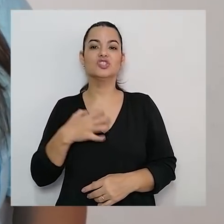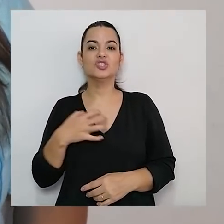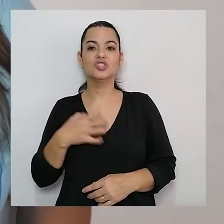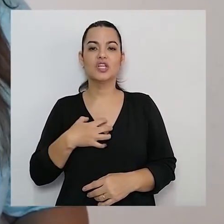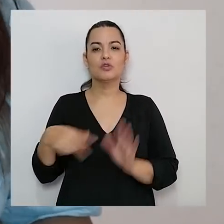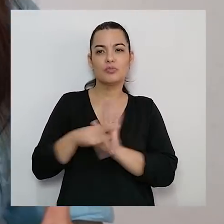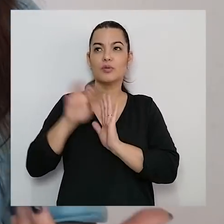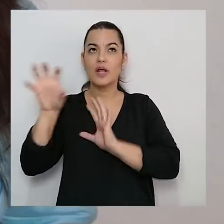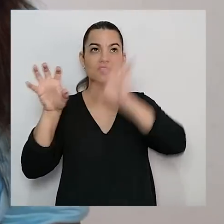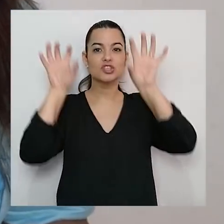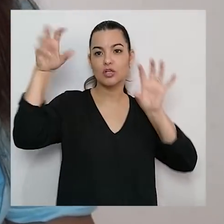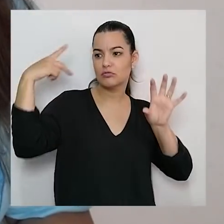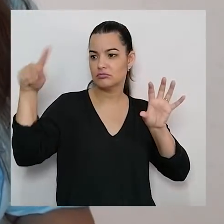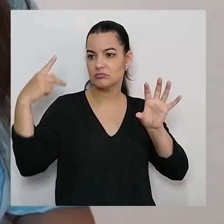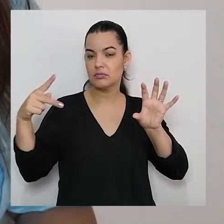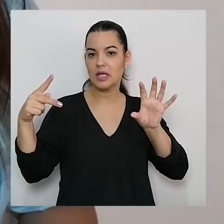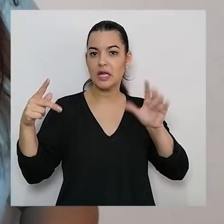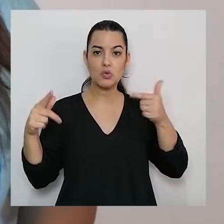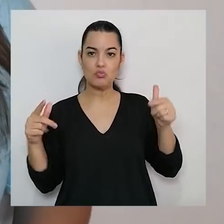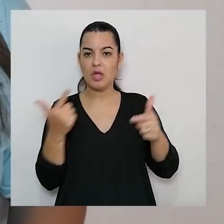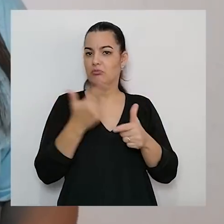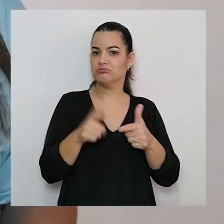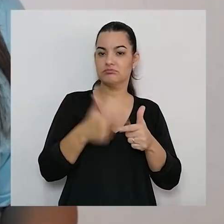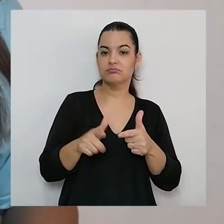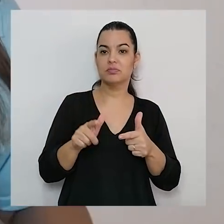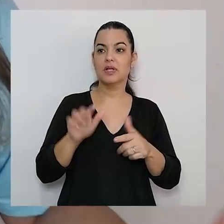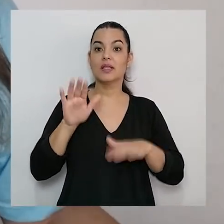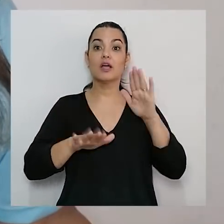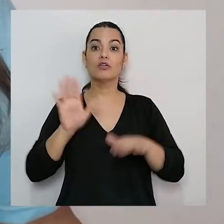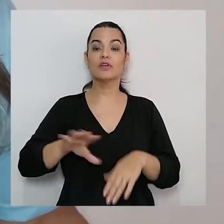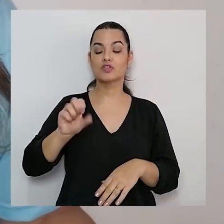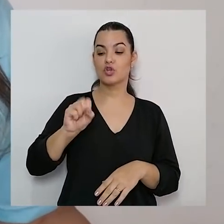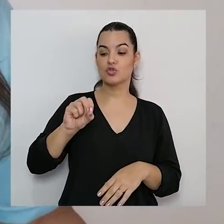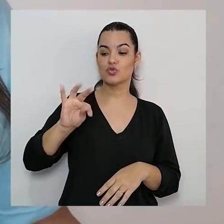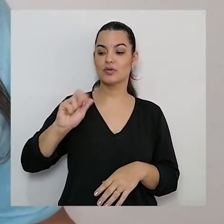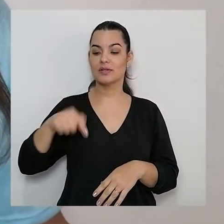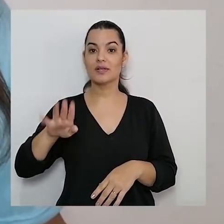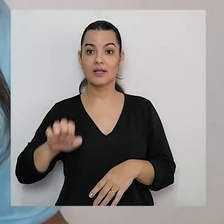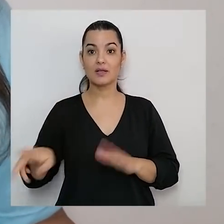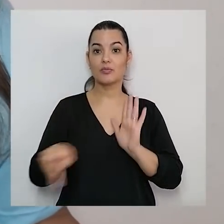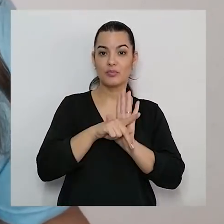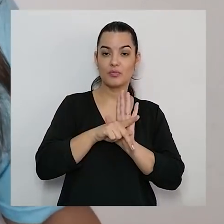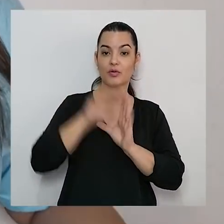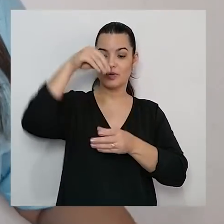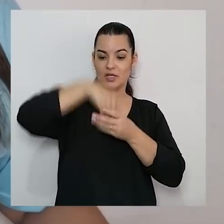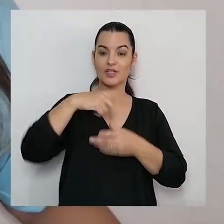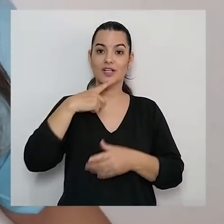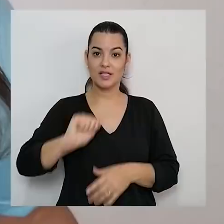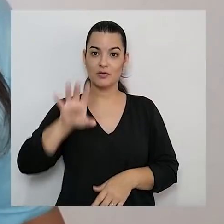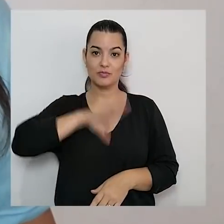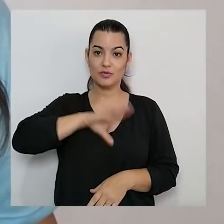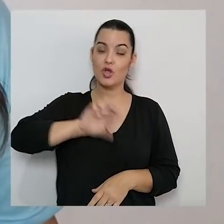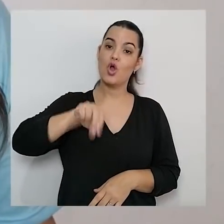com regionalismos, sem regionalismos, sejam sotaques dentro da nossa língua portuguesa